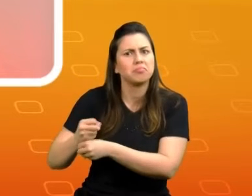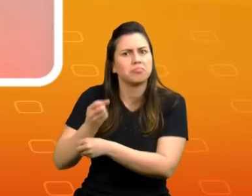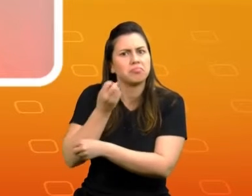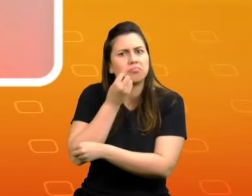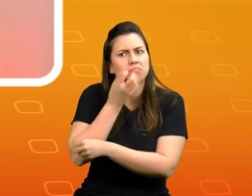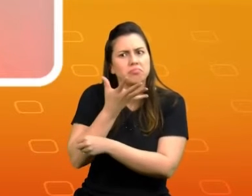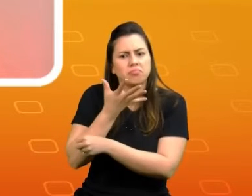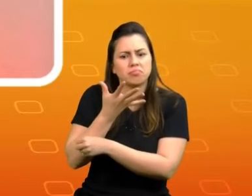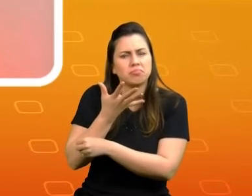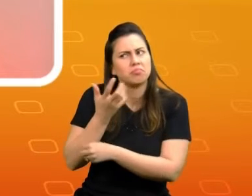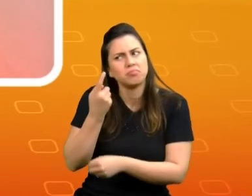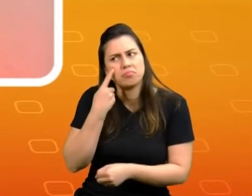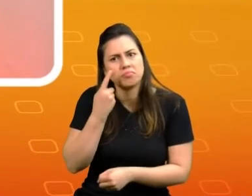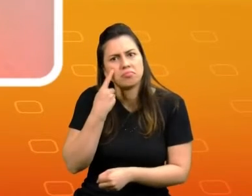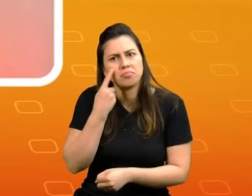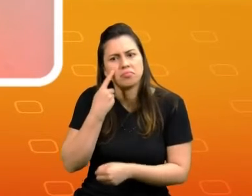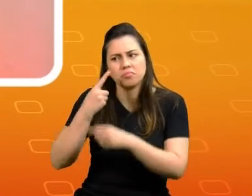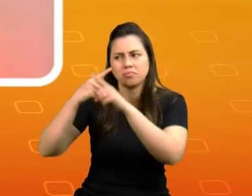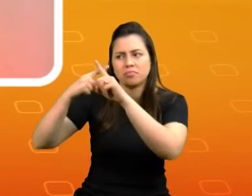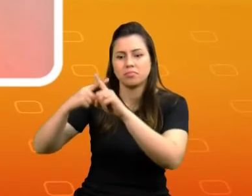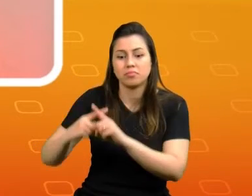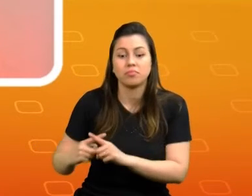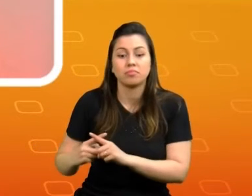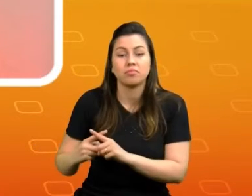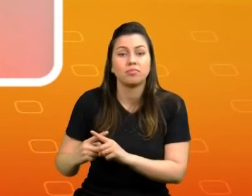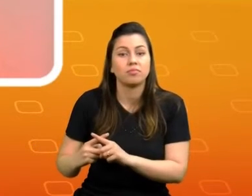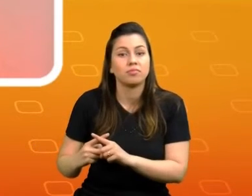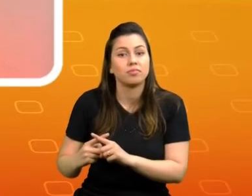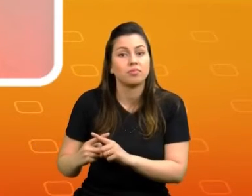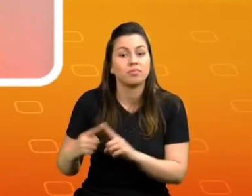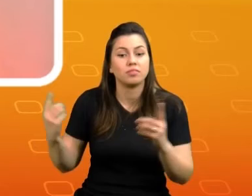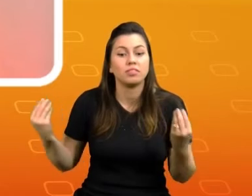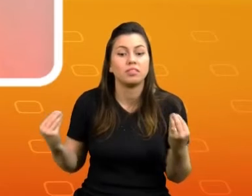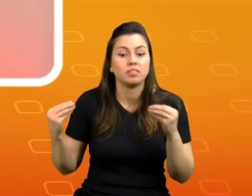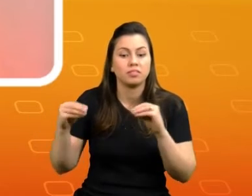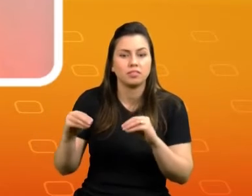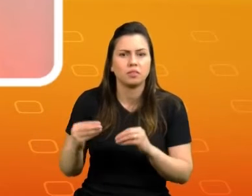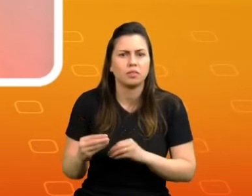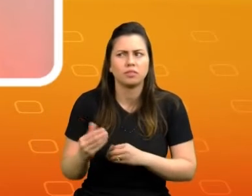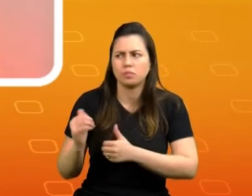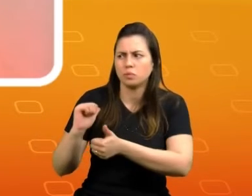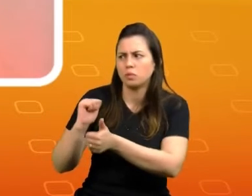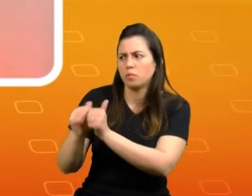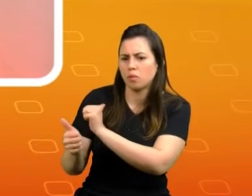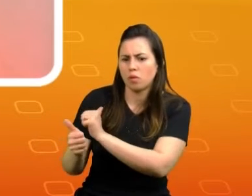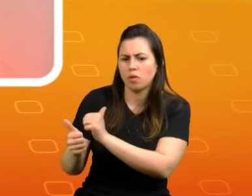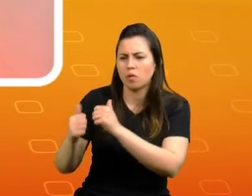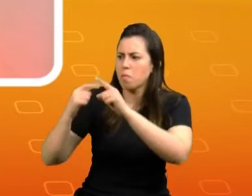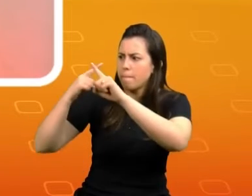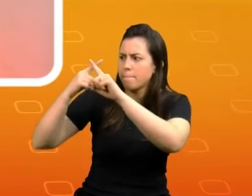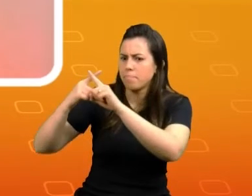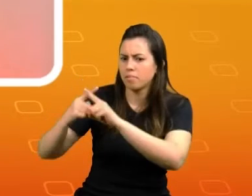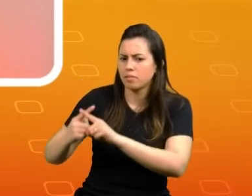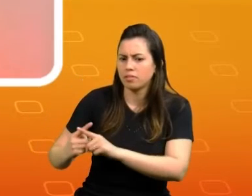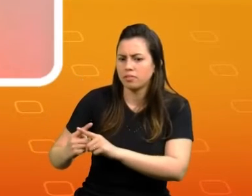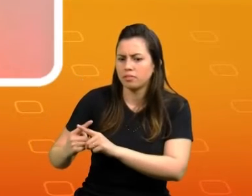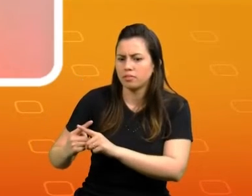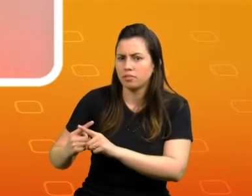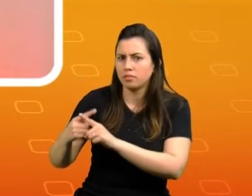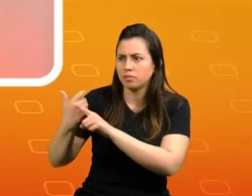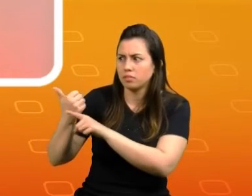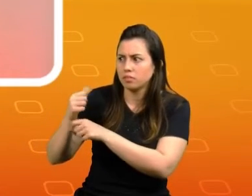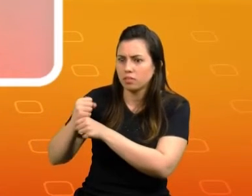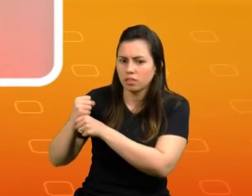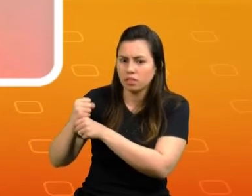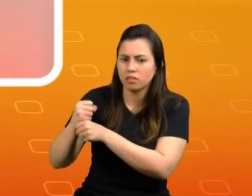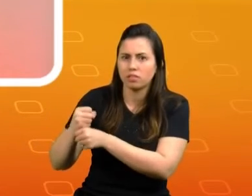bastante considerável para um campeonato se a gente colocar isso como um esporte um campeonato que só tem 10 anos